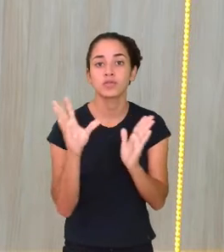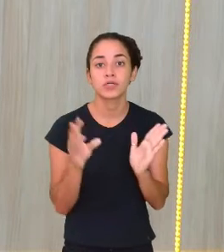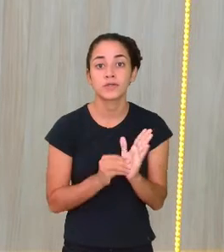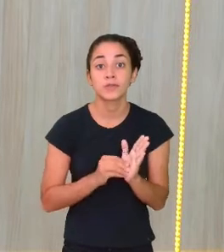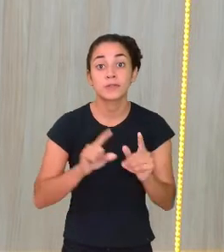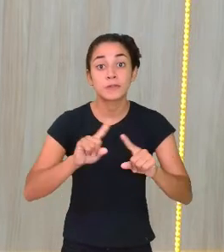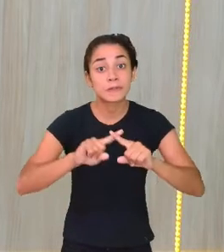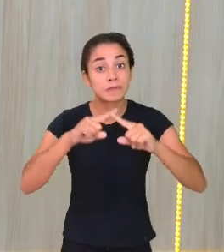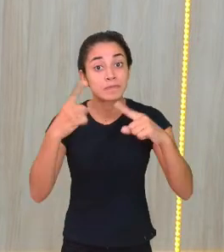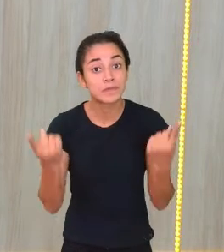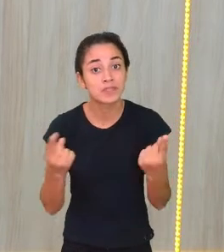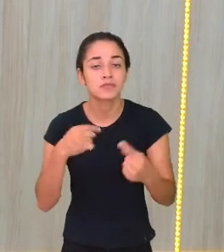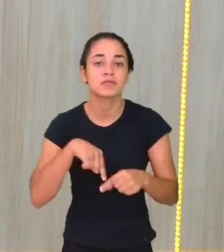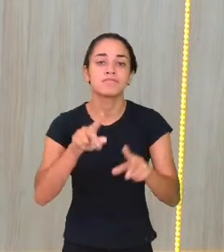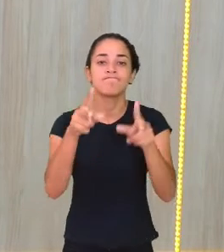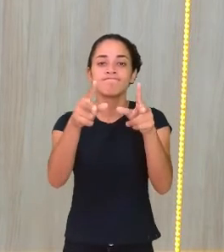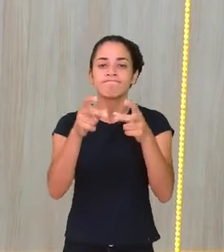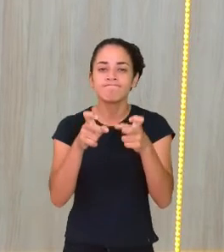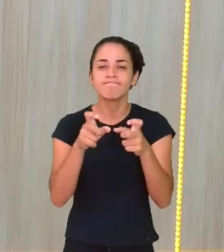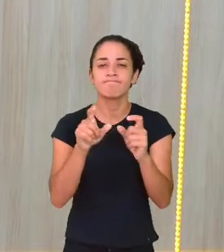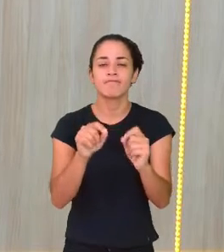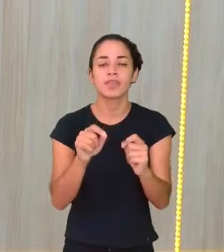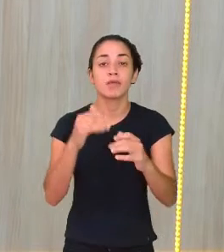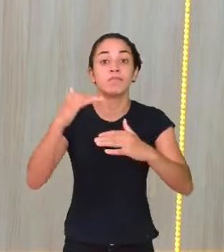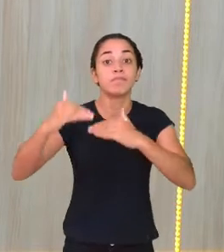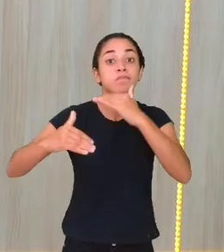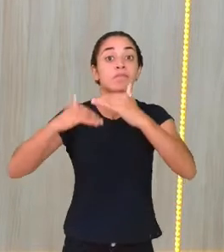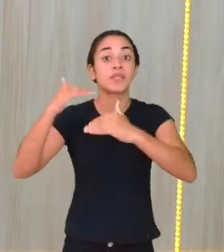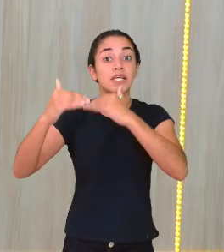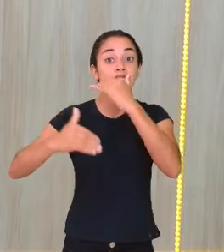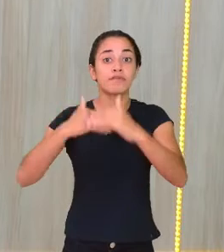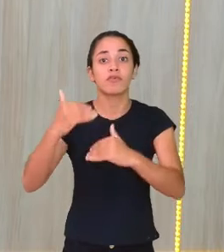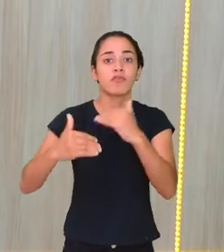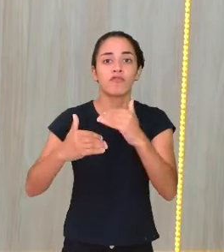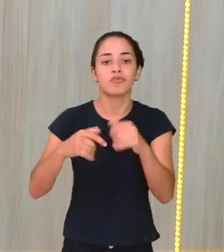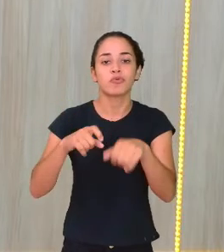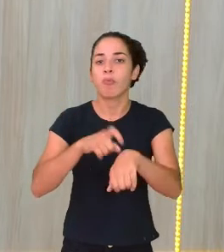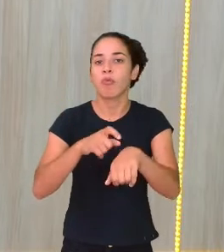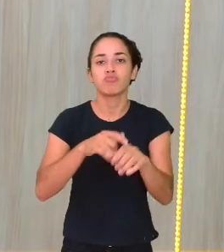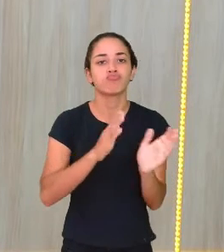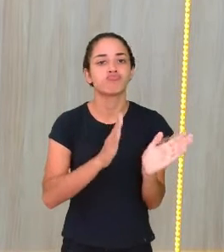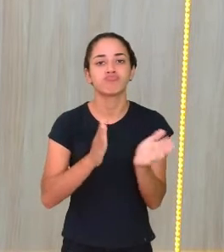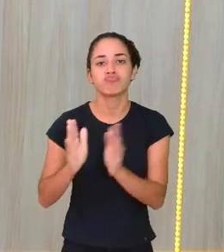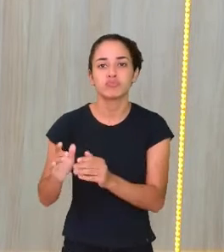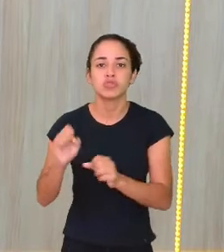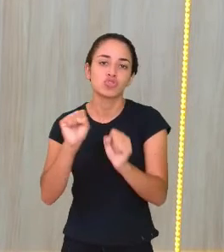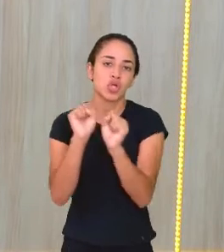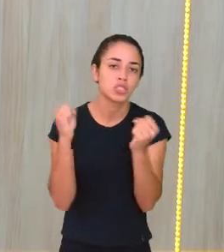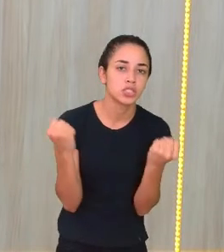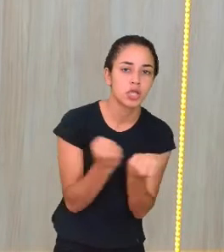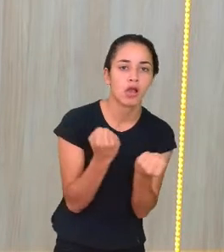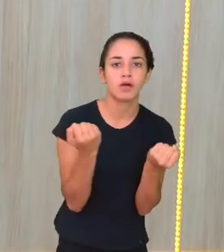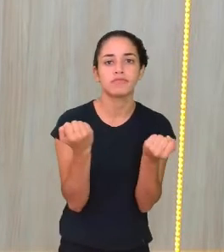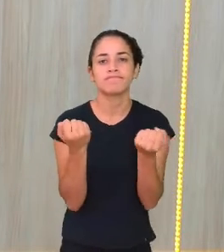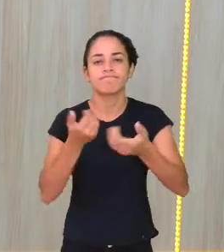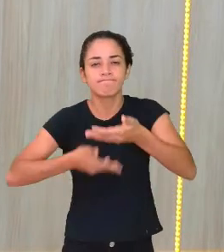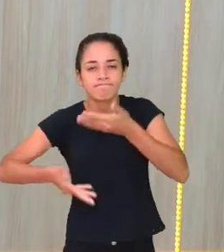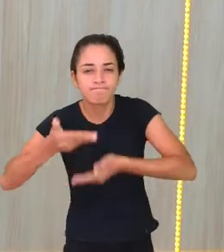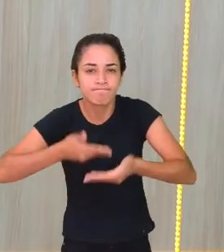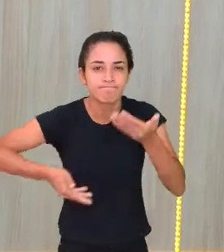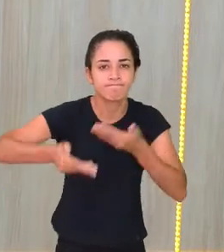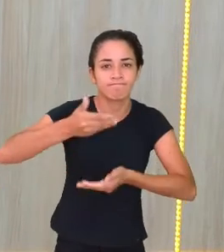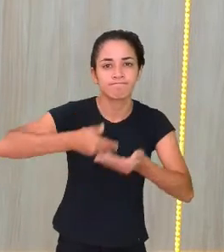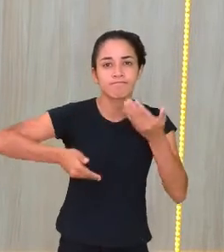mas percebemos que ele se desenvolve a cada momento, no lado social, na interação,